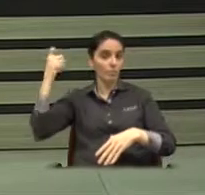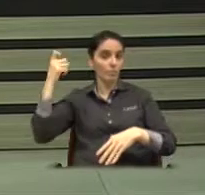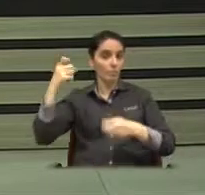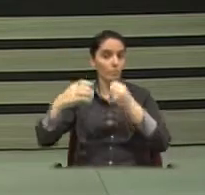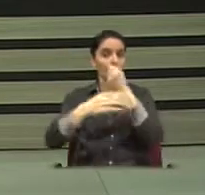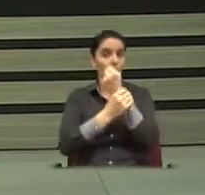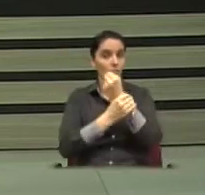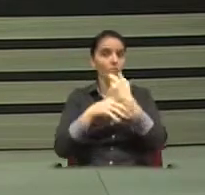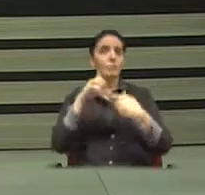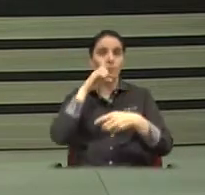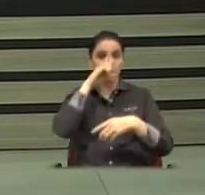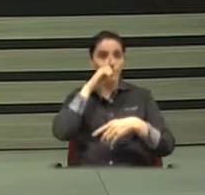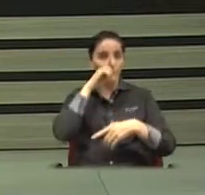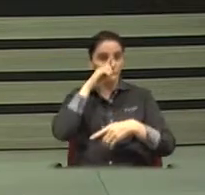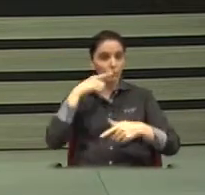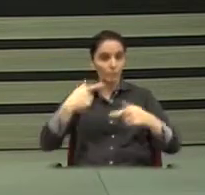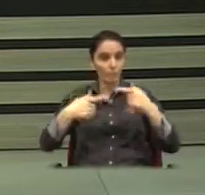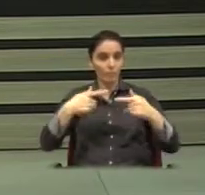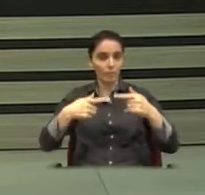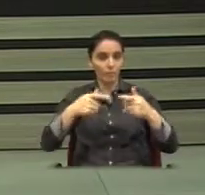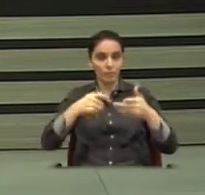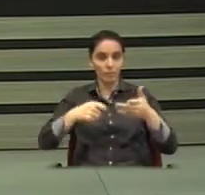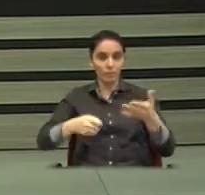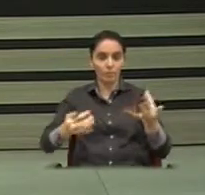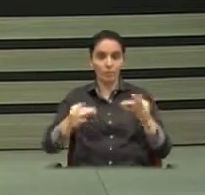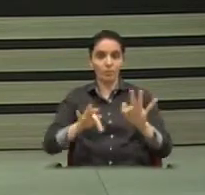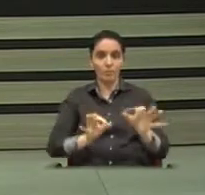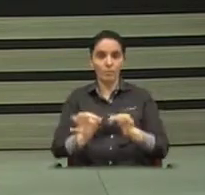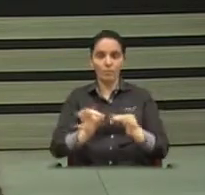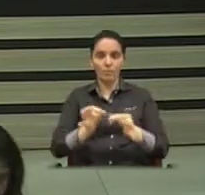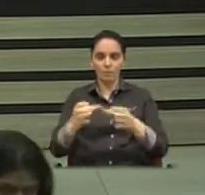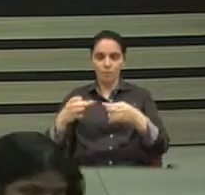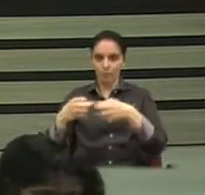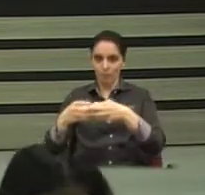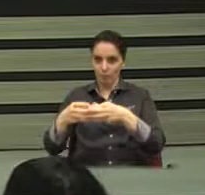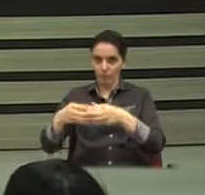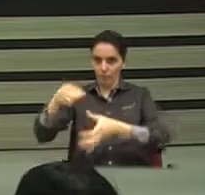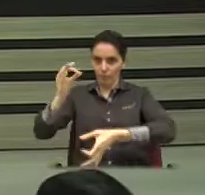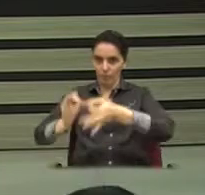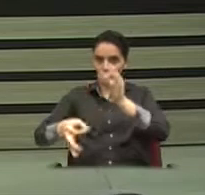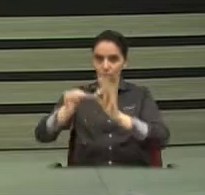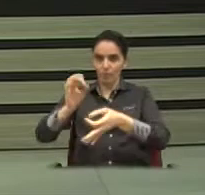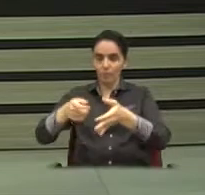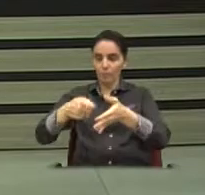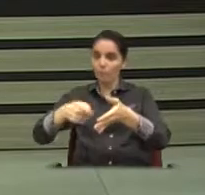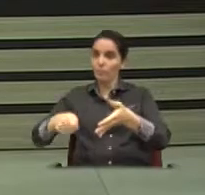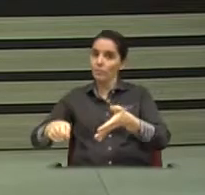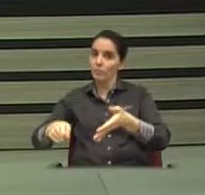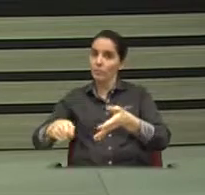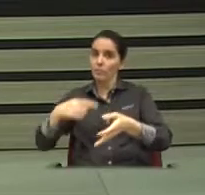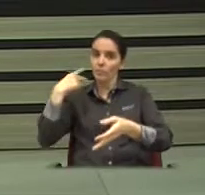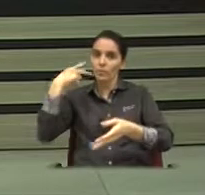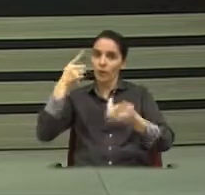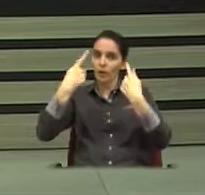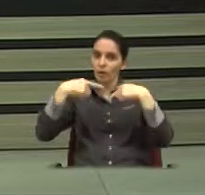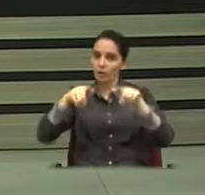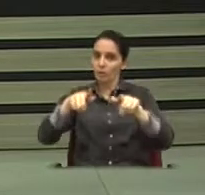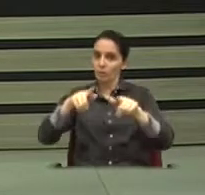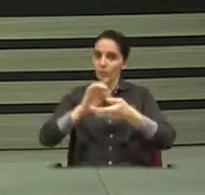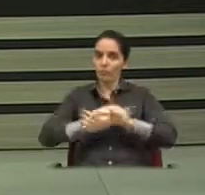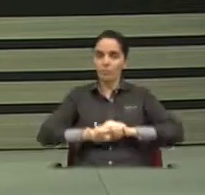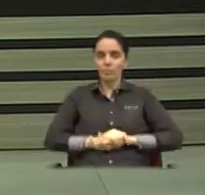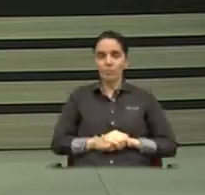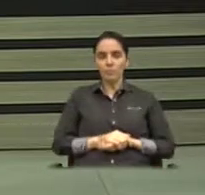Está em discussão a redação final elaborada pela Comissão Permanente de Constituição, Justiça e Redação. Algum vereador deseja